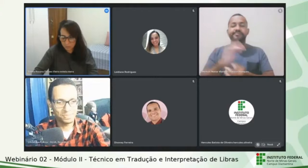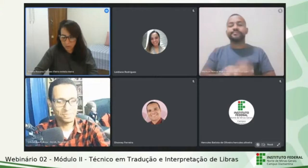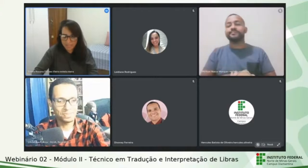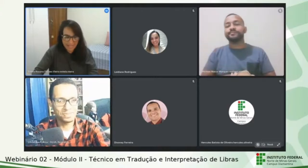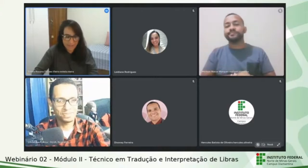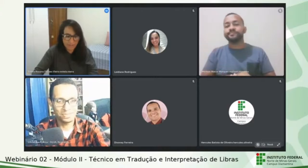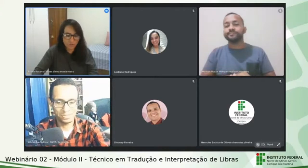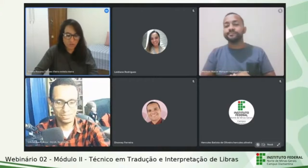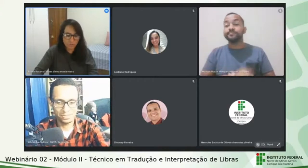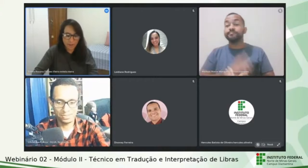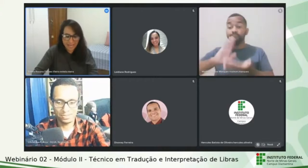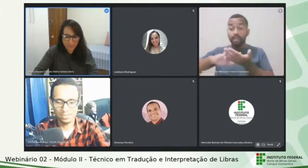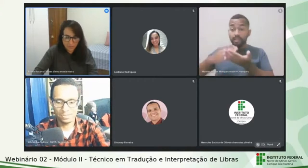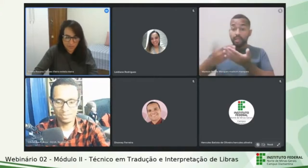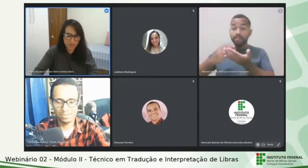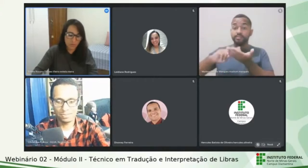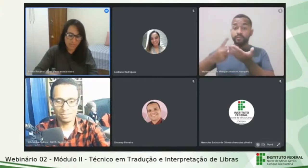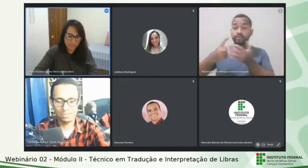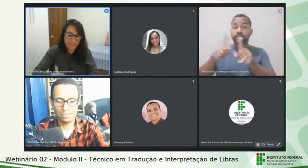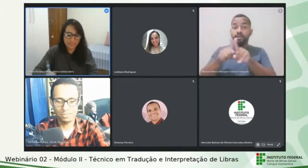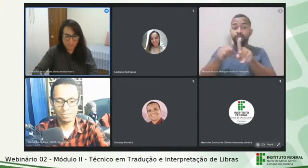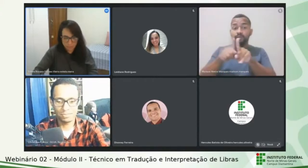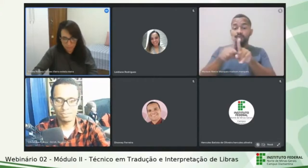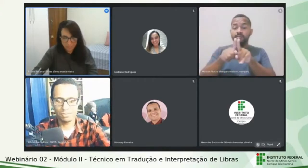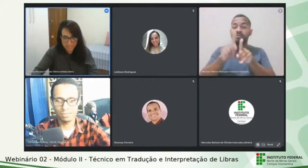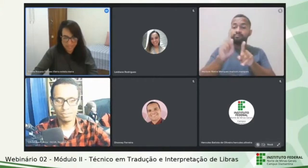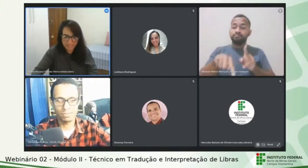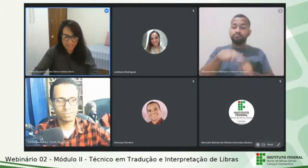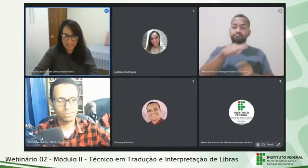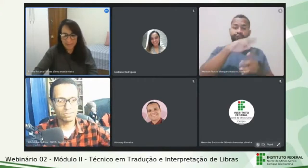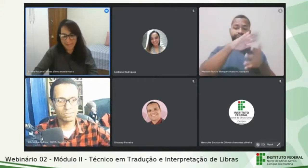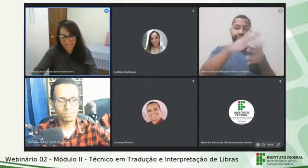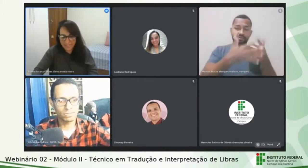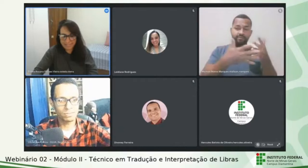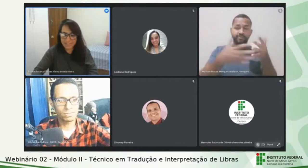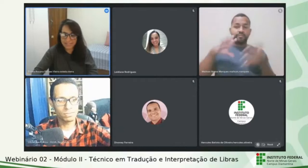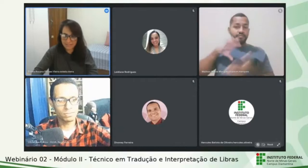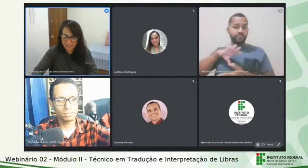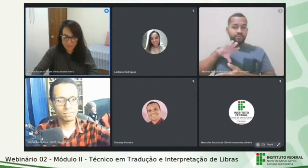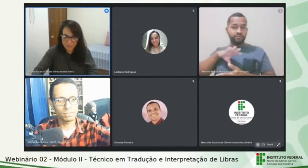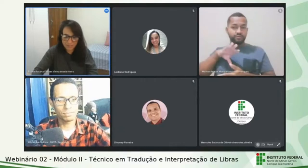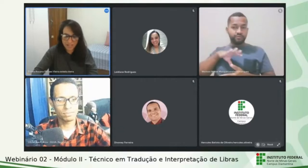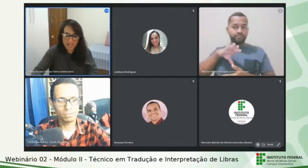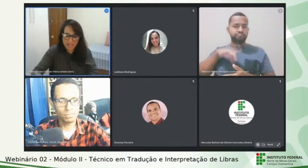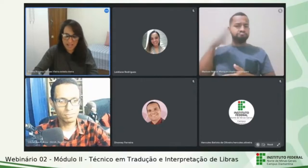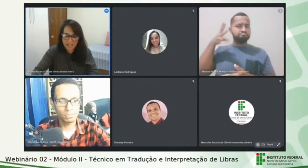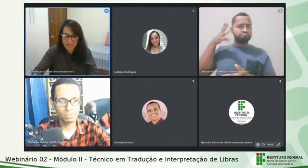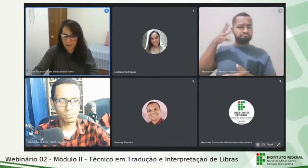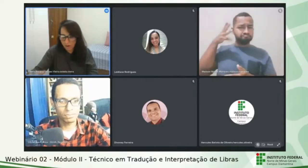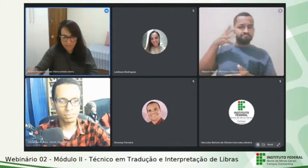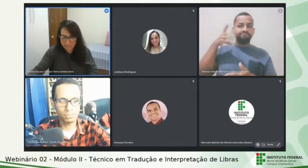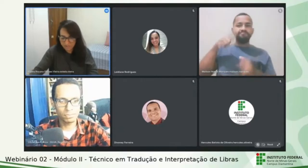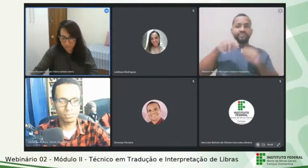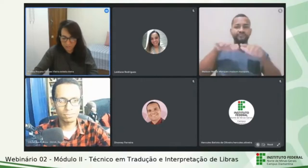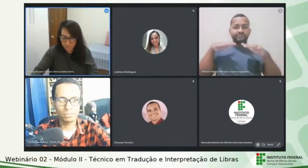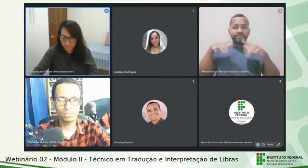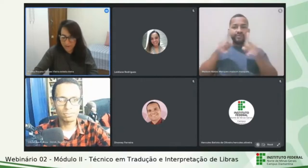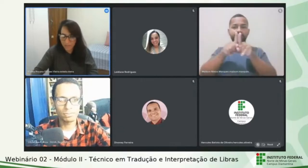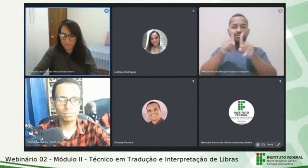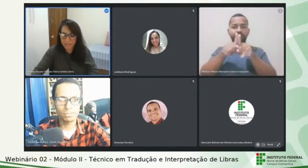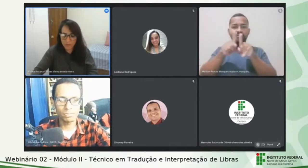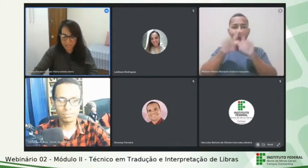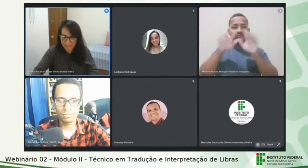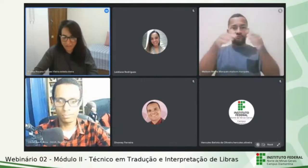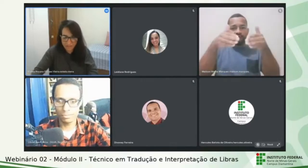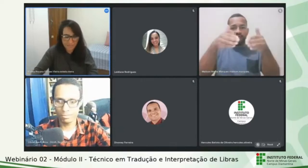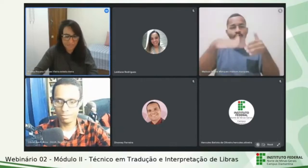É tradutor e intérprete do paralinguístico Libras Português em palestras, eventos, com ênfase em